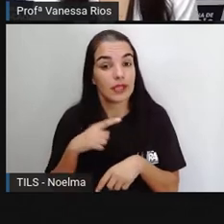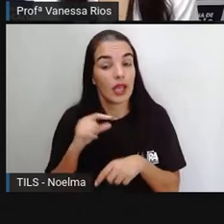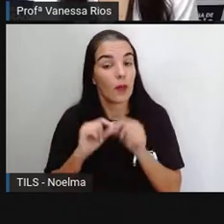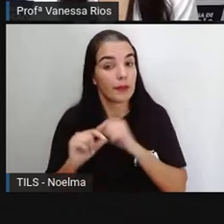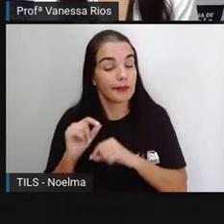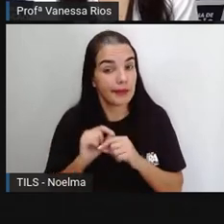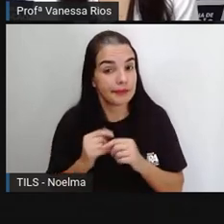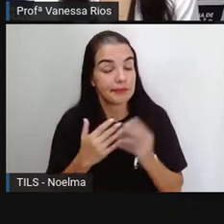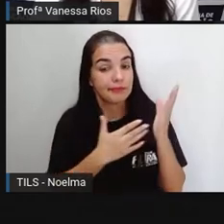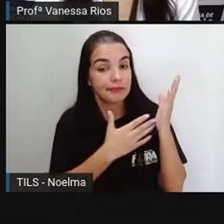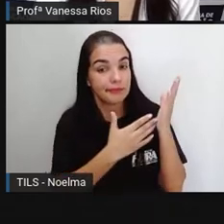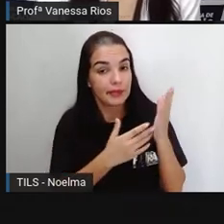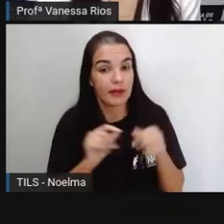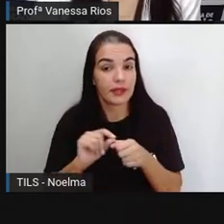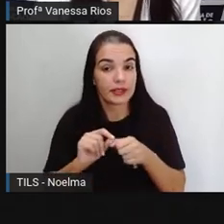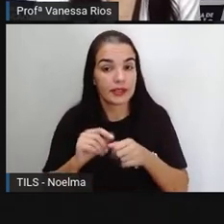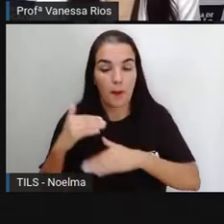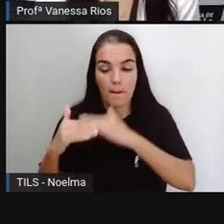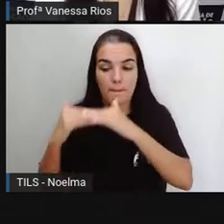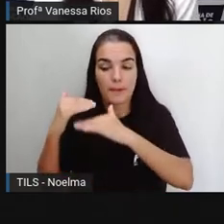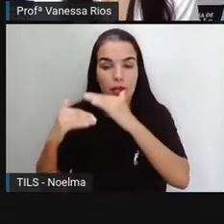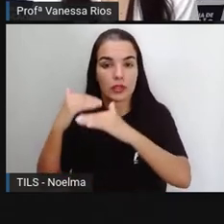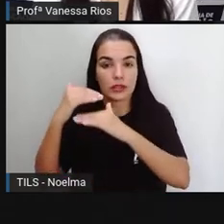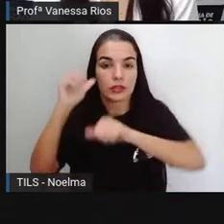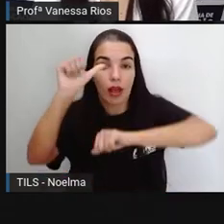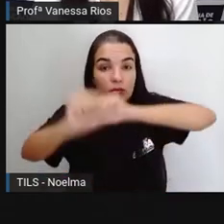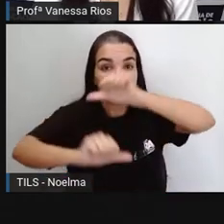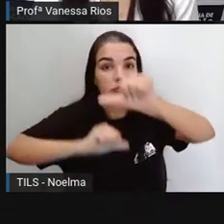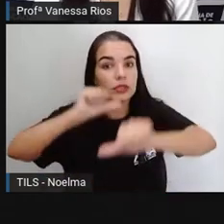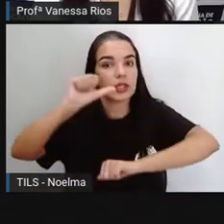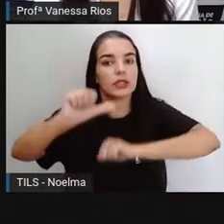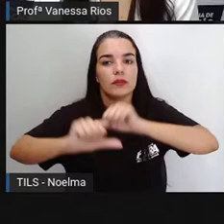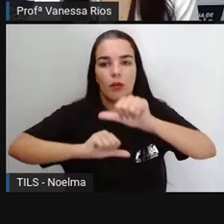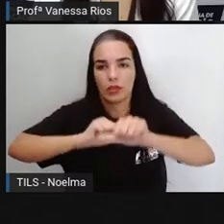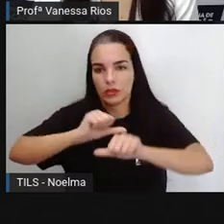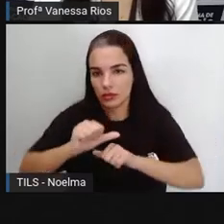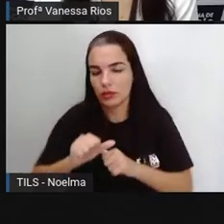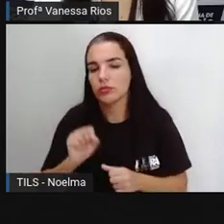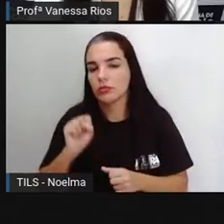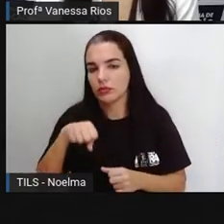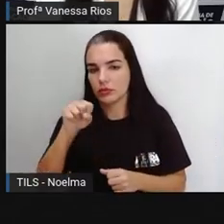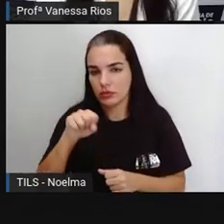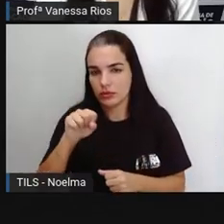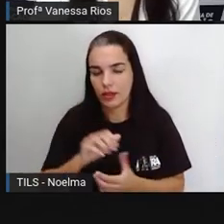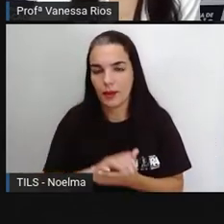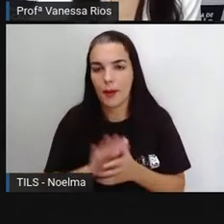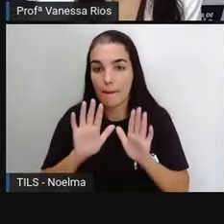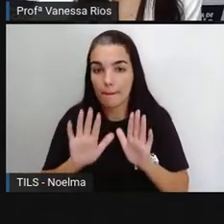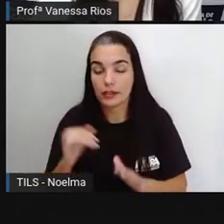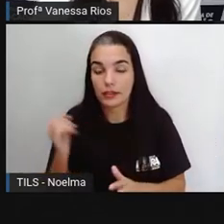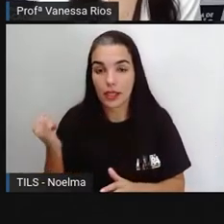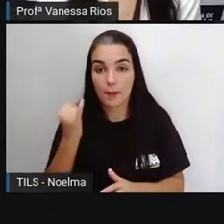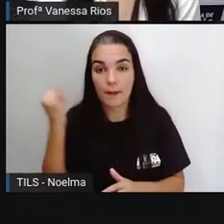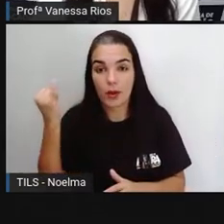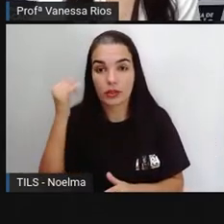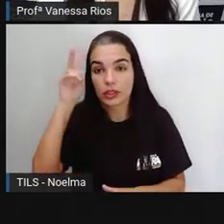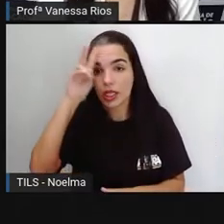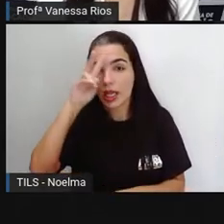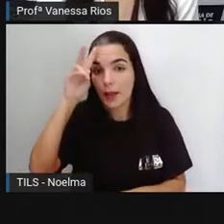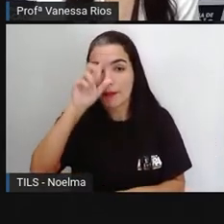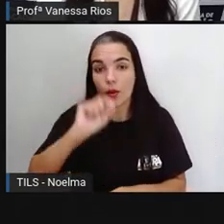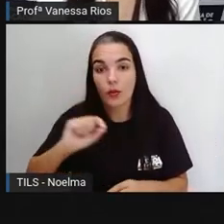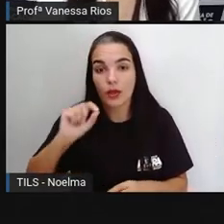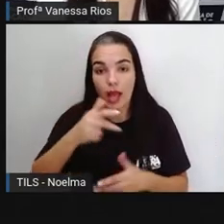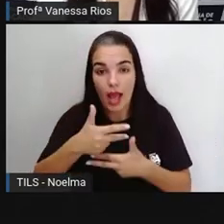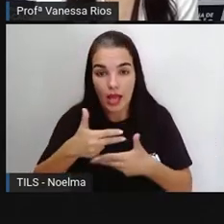materiais artificiais, eles são obtidos por processo de transformação. Mas é importante nós lembrarmos